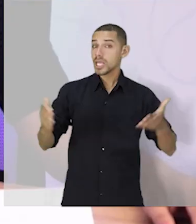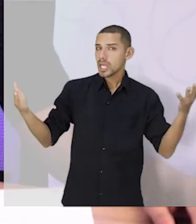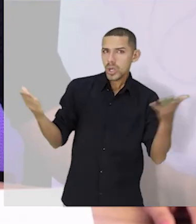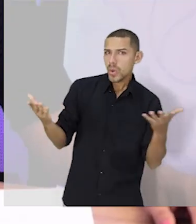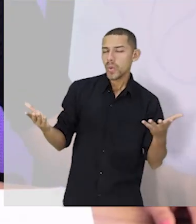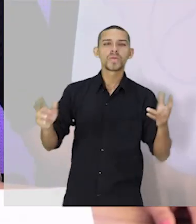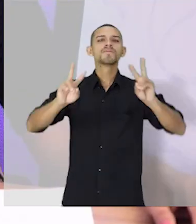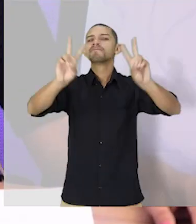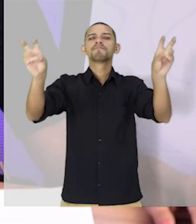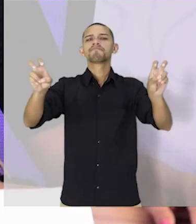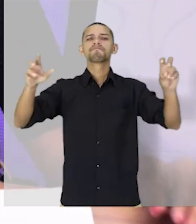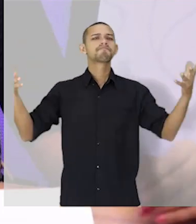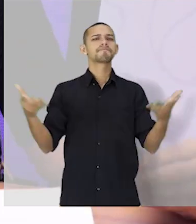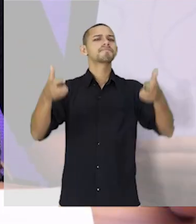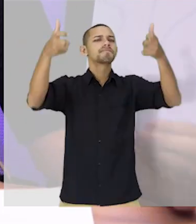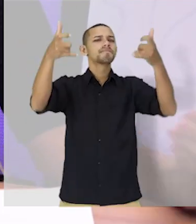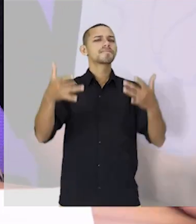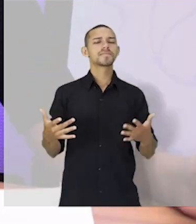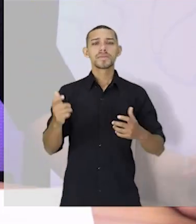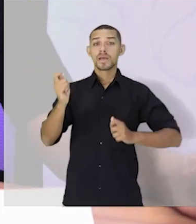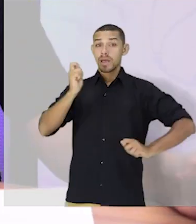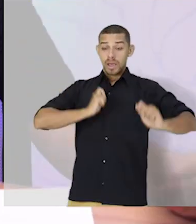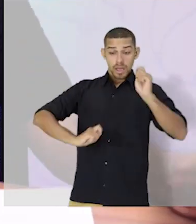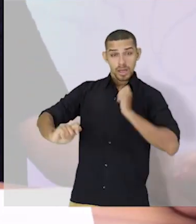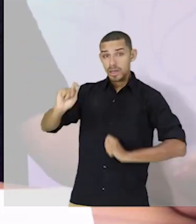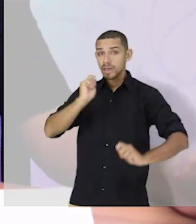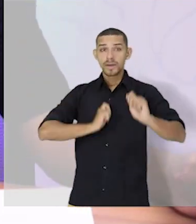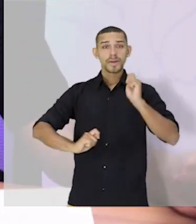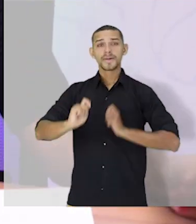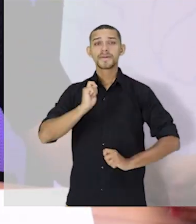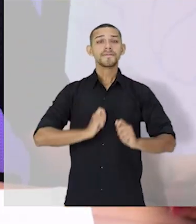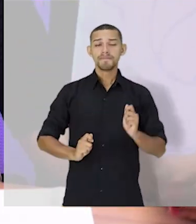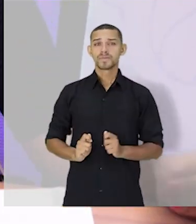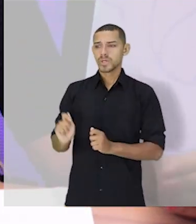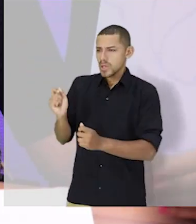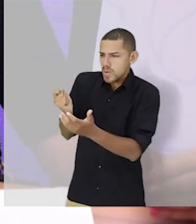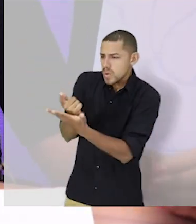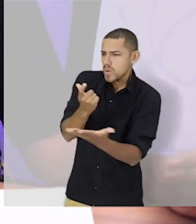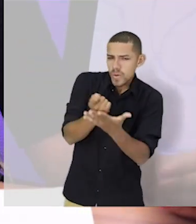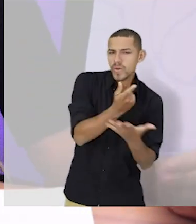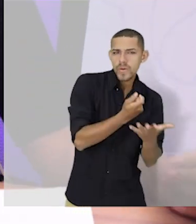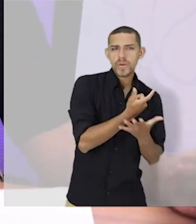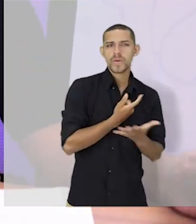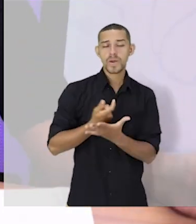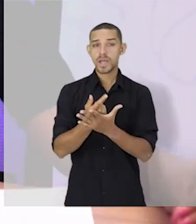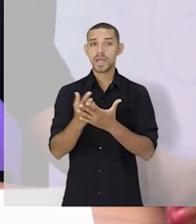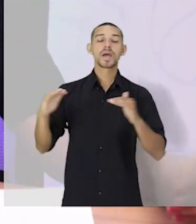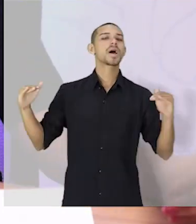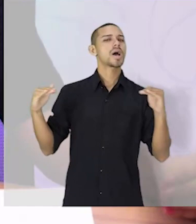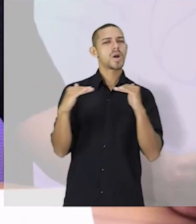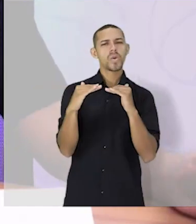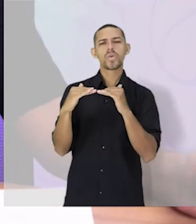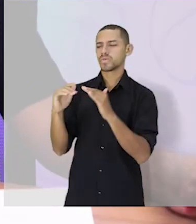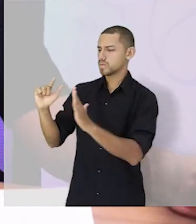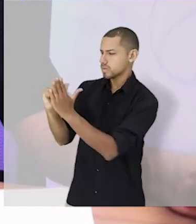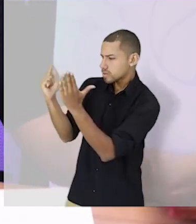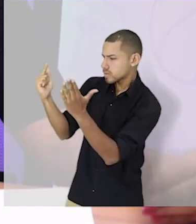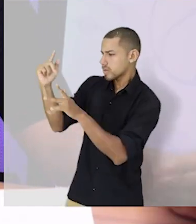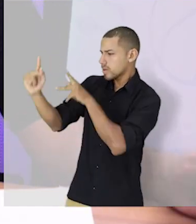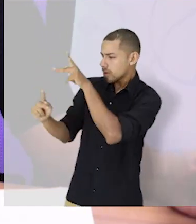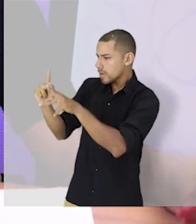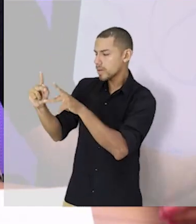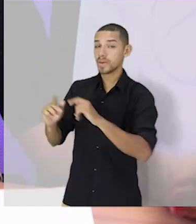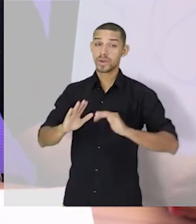E hoje nós iremos falar sobre ansiedade e consumismo, que de acordo com o jornal O Povo, o Brasil Escola